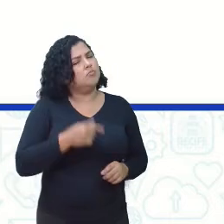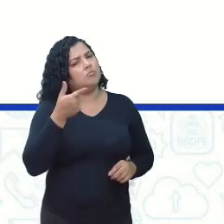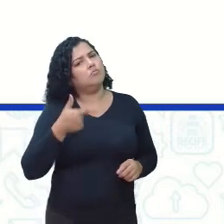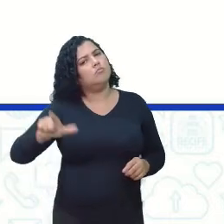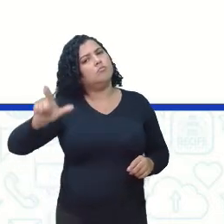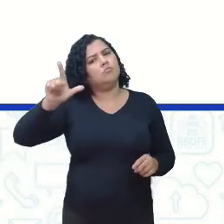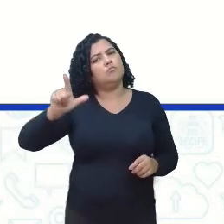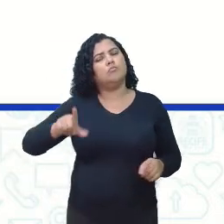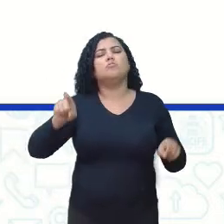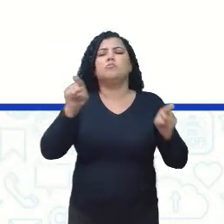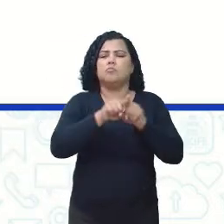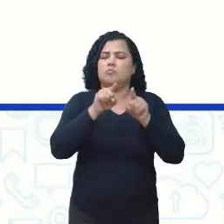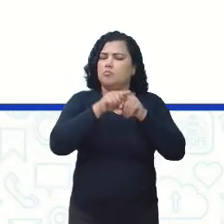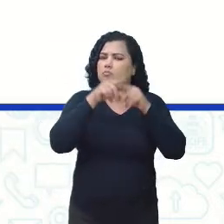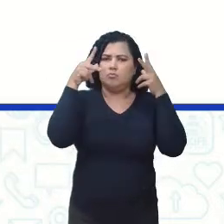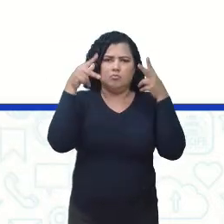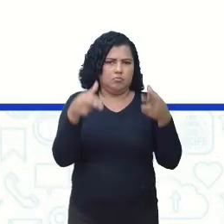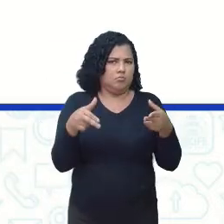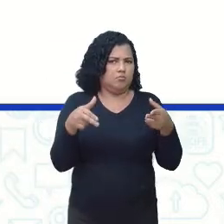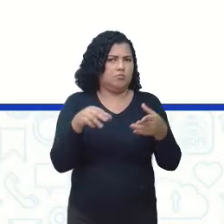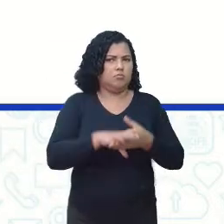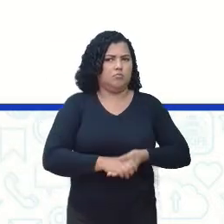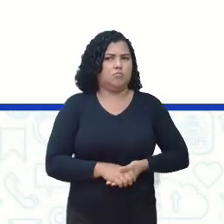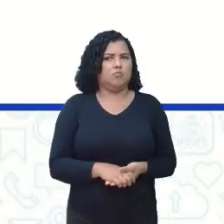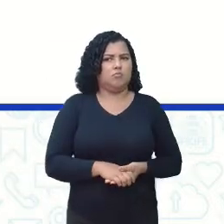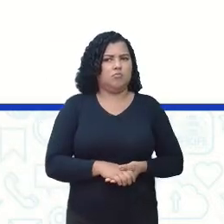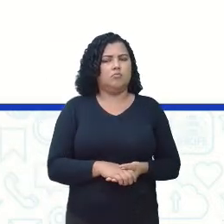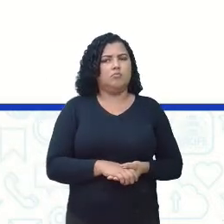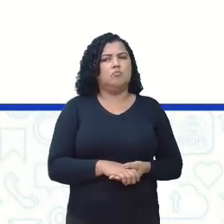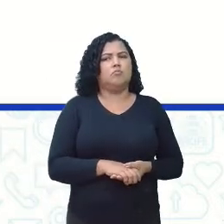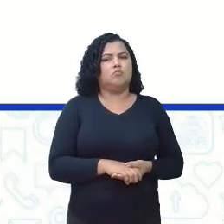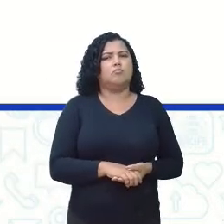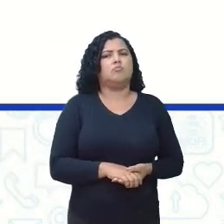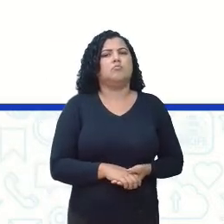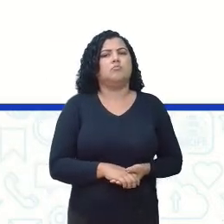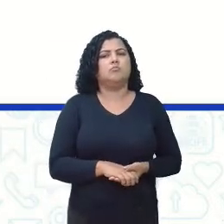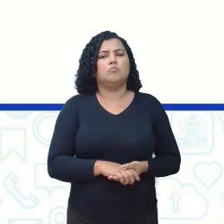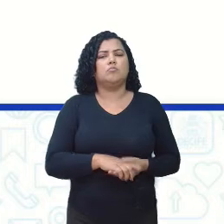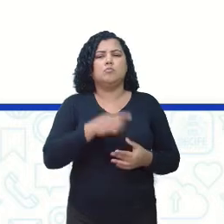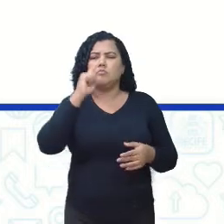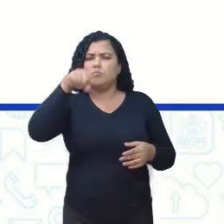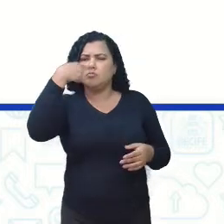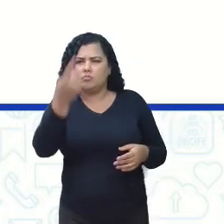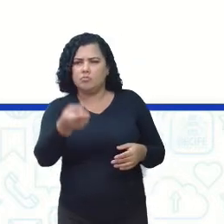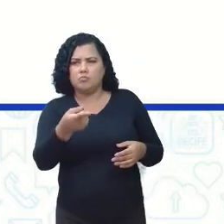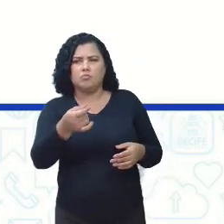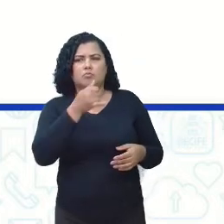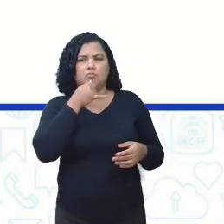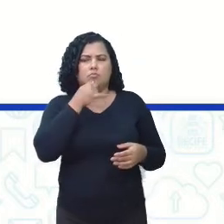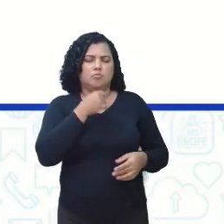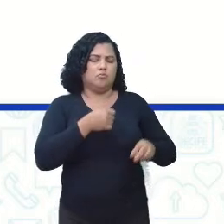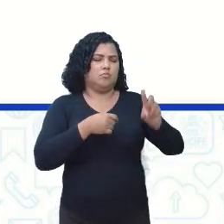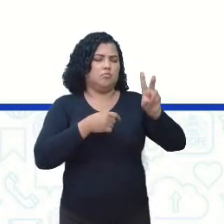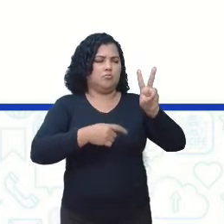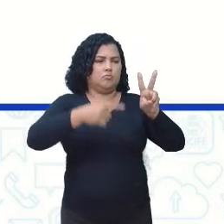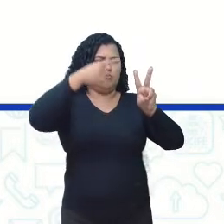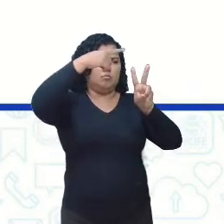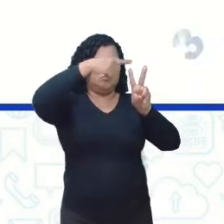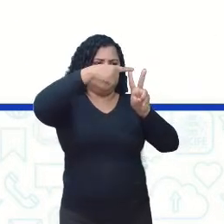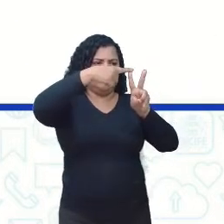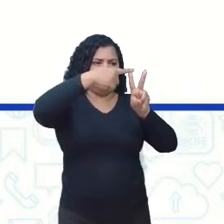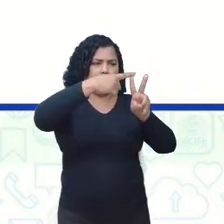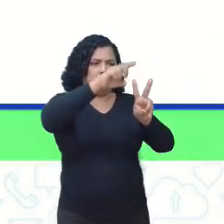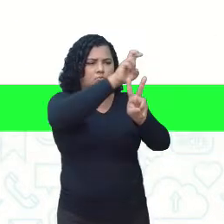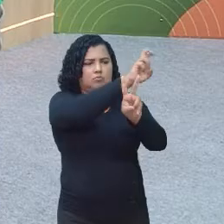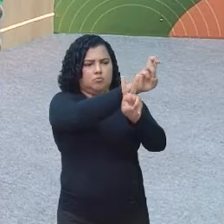acontecer? O 3 permanece igual, o 81 vai virar 243 e o 4 vai